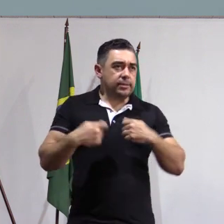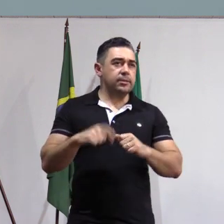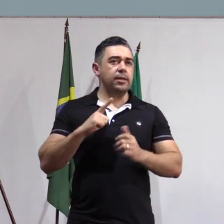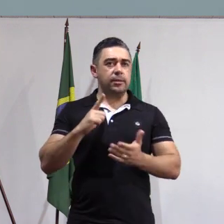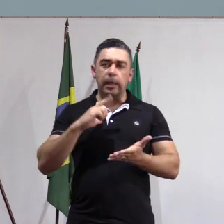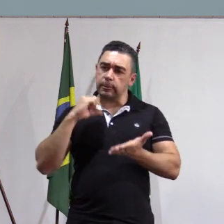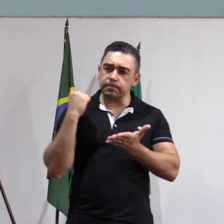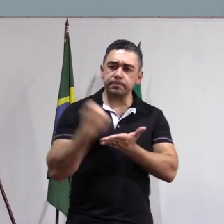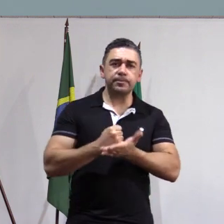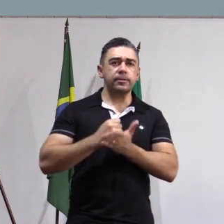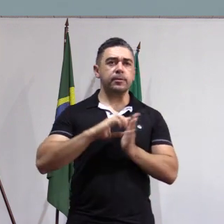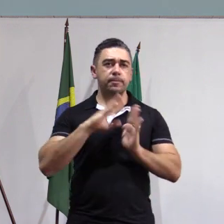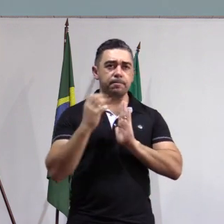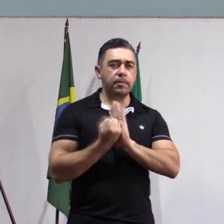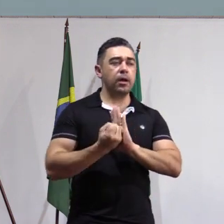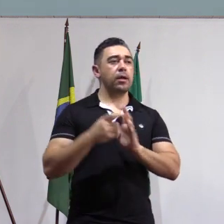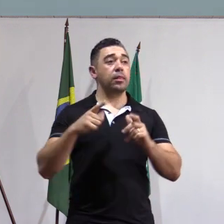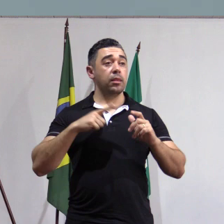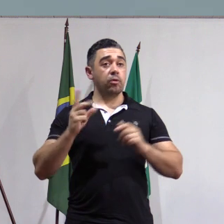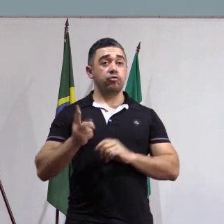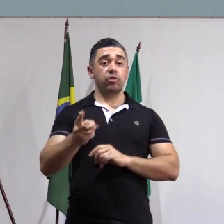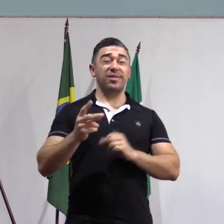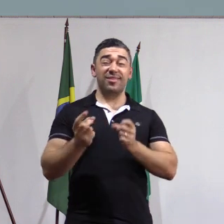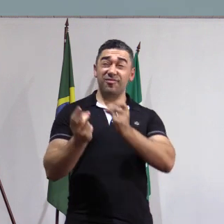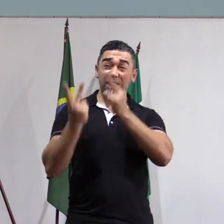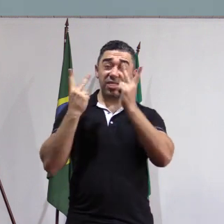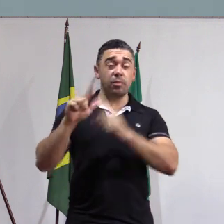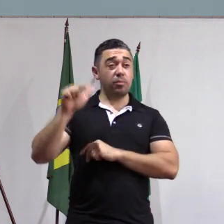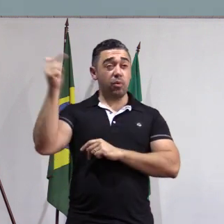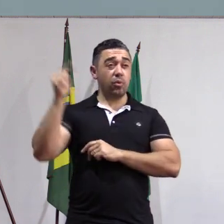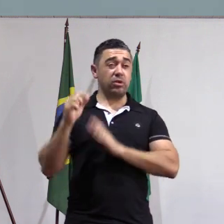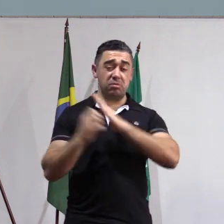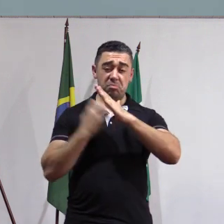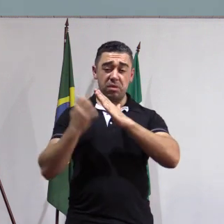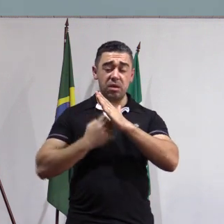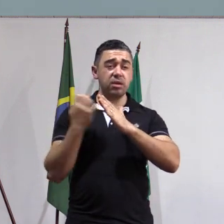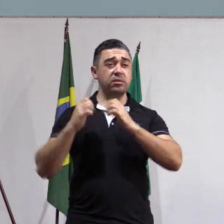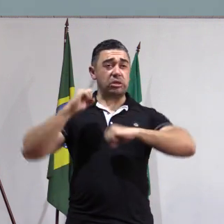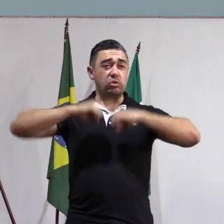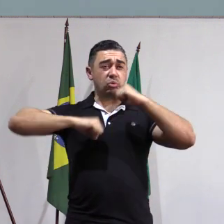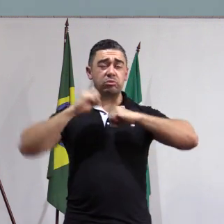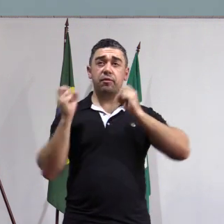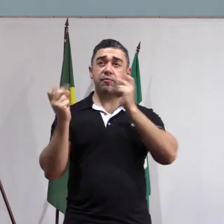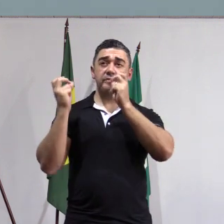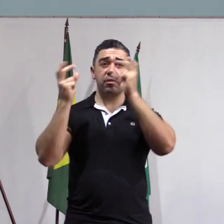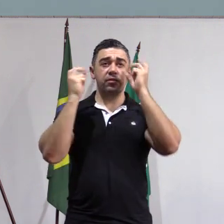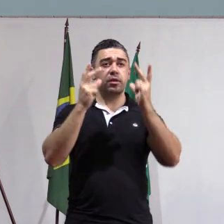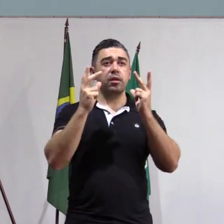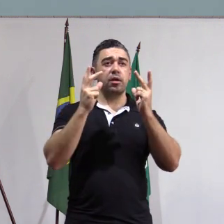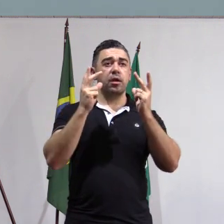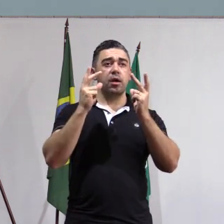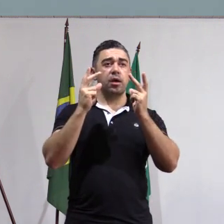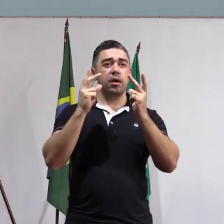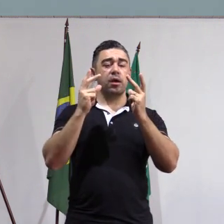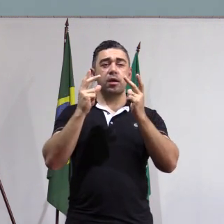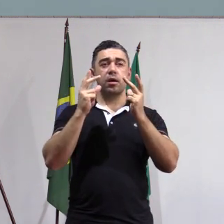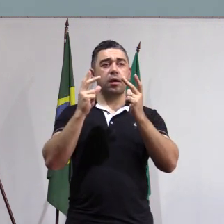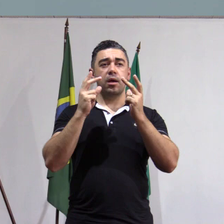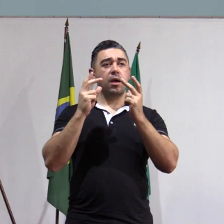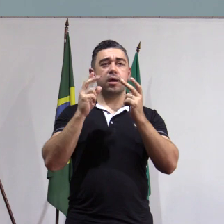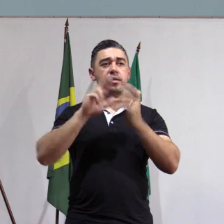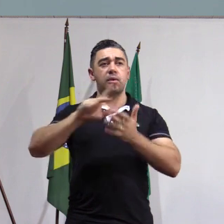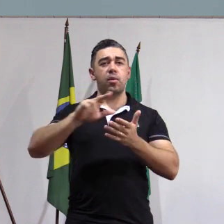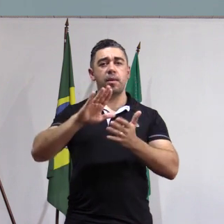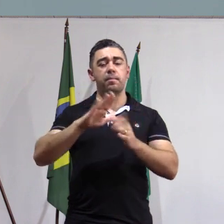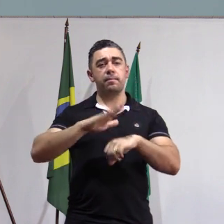cultural brasileiro. E, a partir do momento que vendemos isso para grandes indústrias e empresas, deixa de pertencer ao governo, à população brasileira,